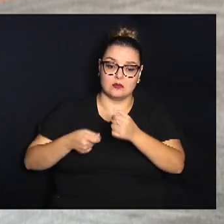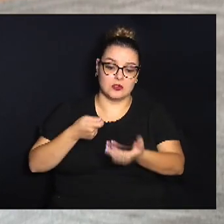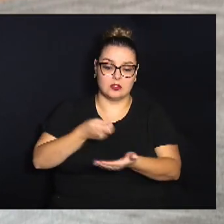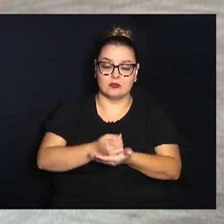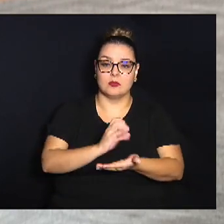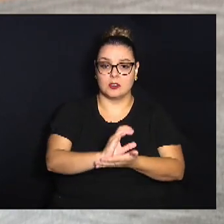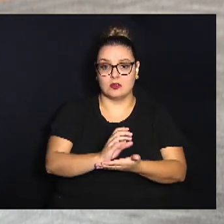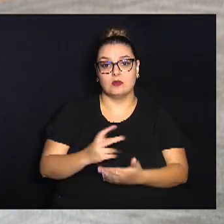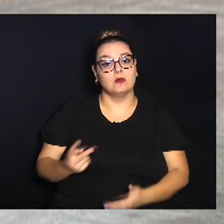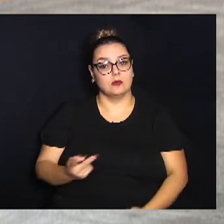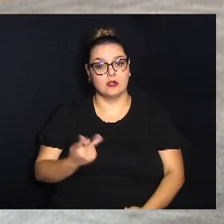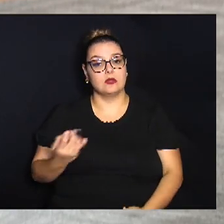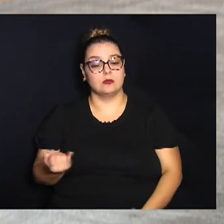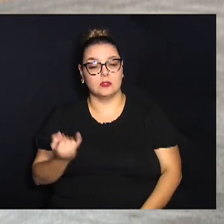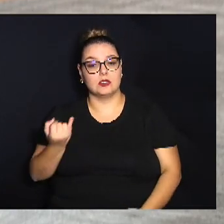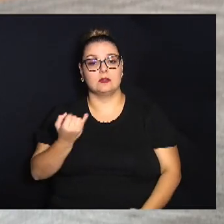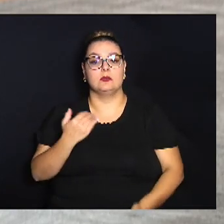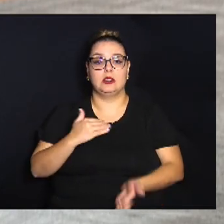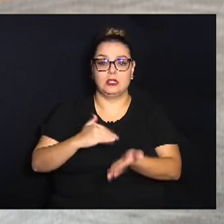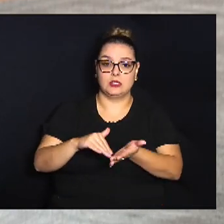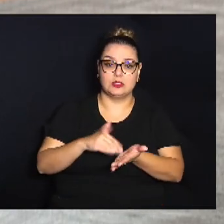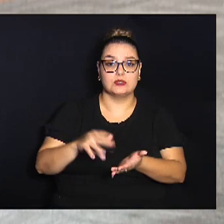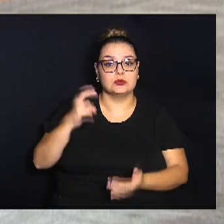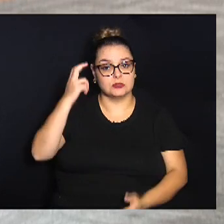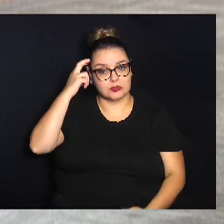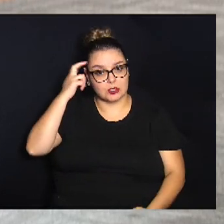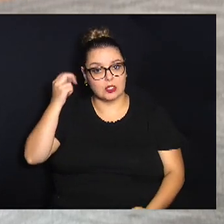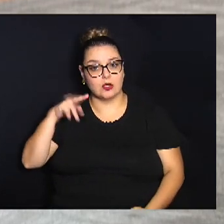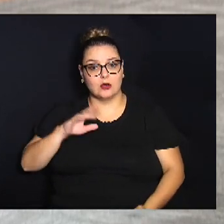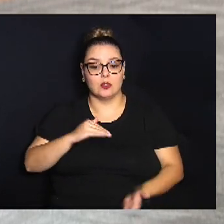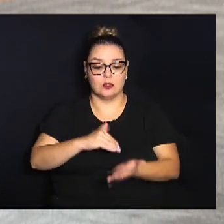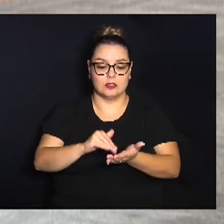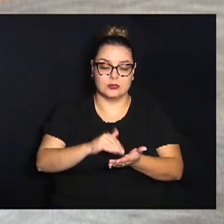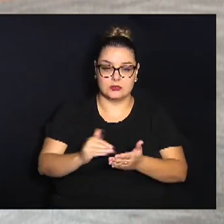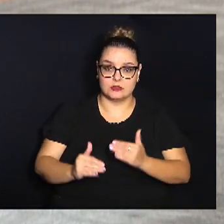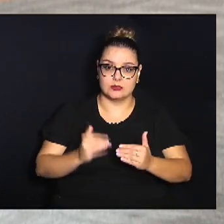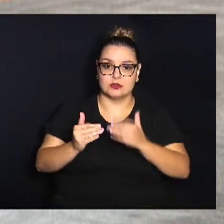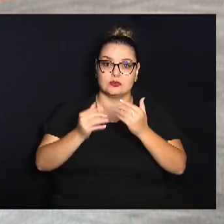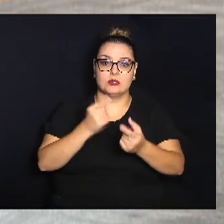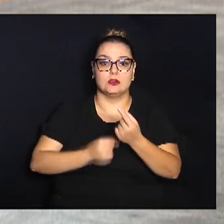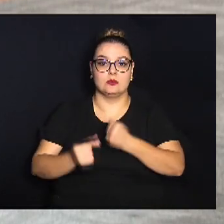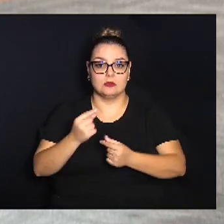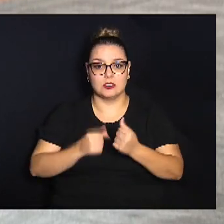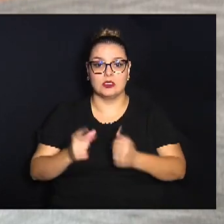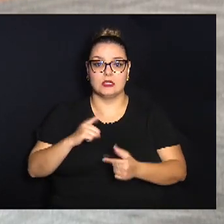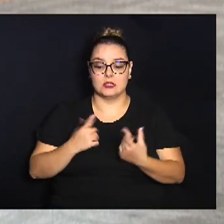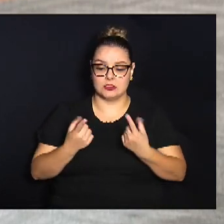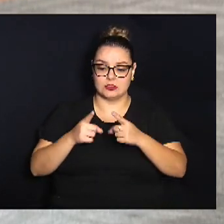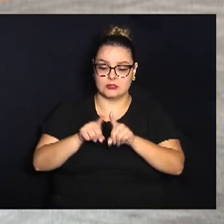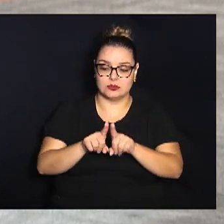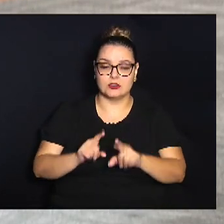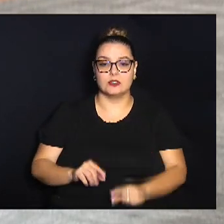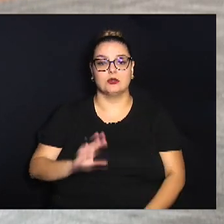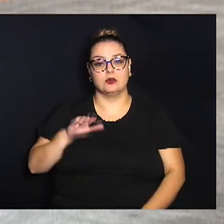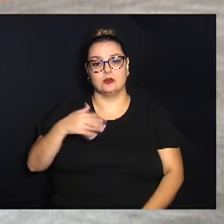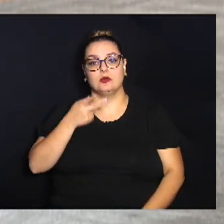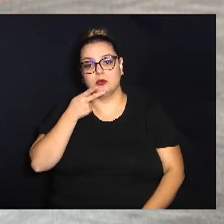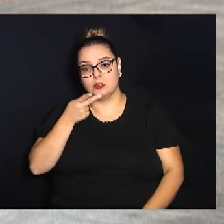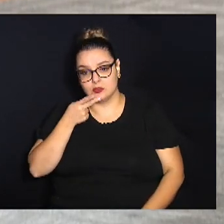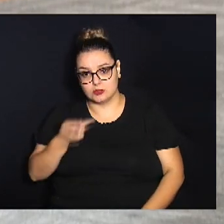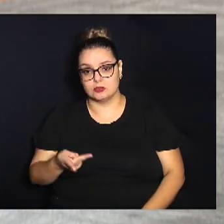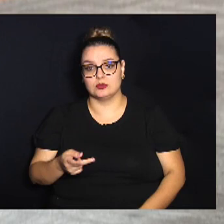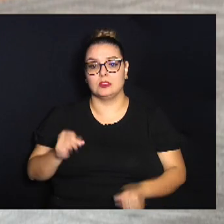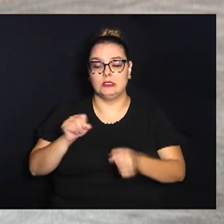valor significativo para a Secretaria de Cultura ou a Secretaria de Desenvolvimento Econômico, que tem essa parceria quando fazem